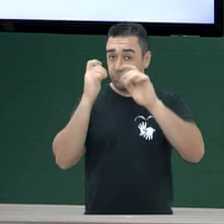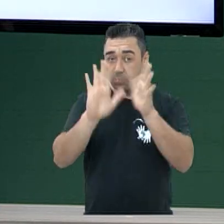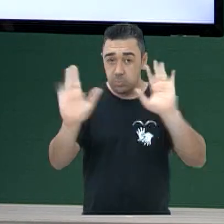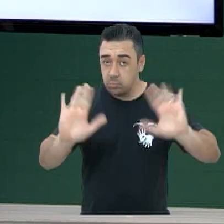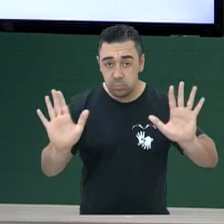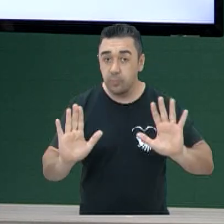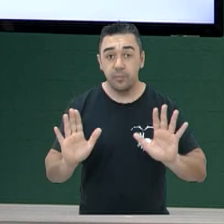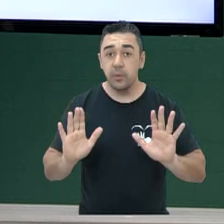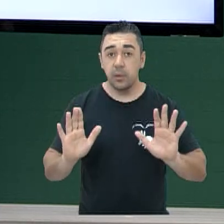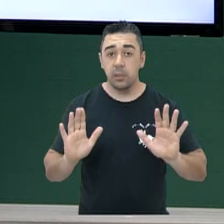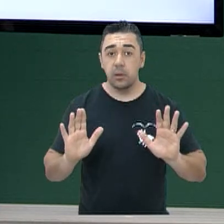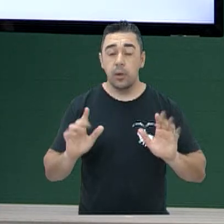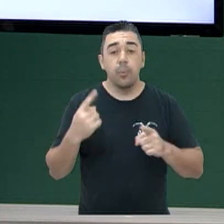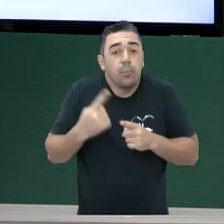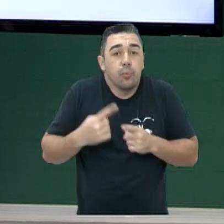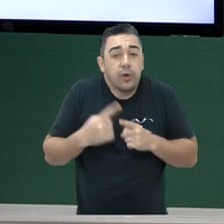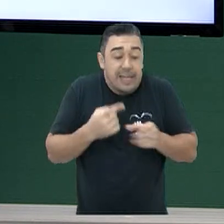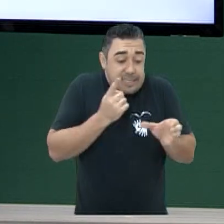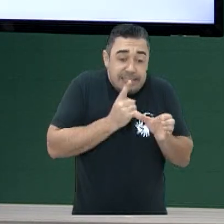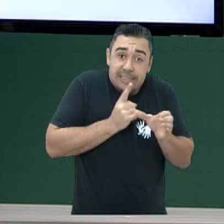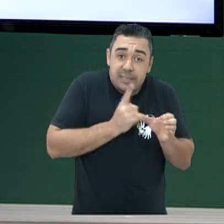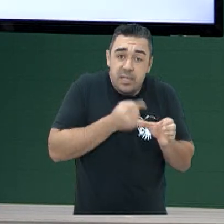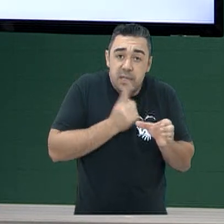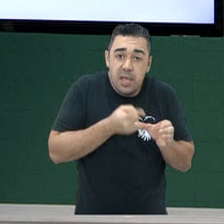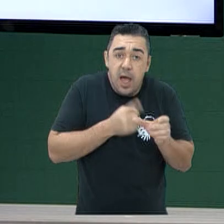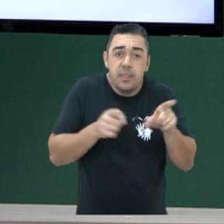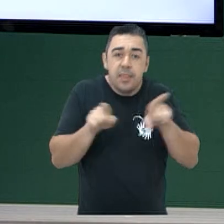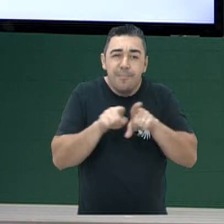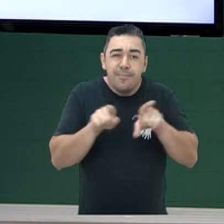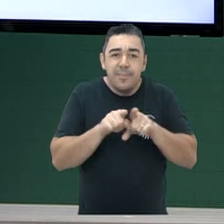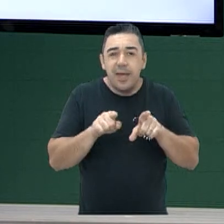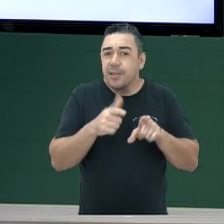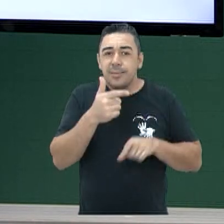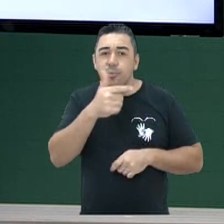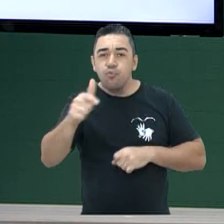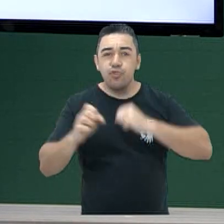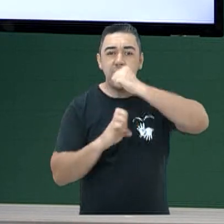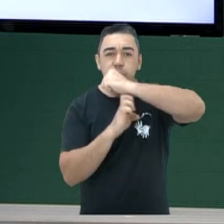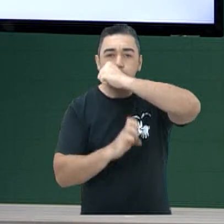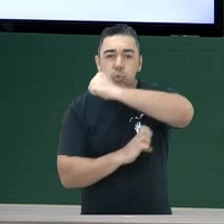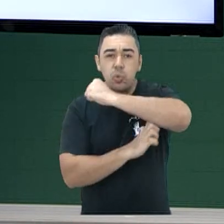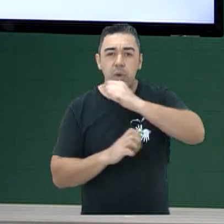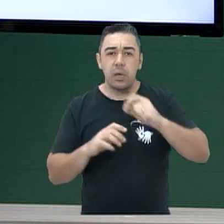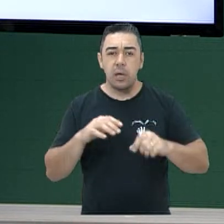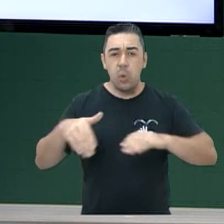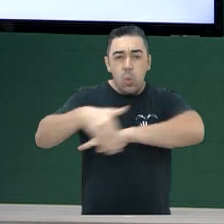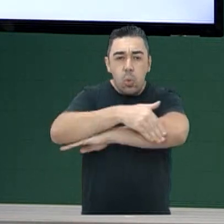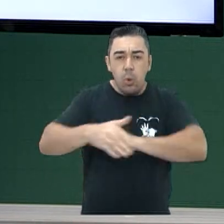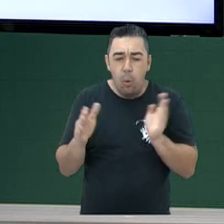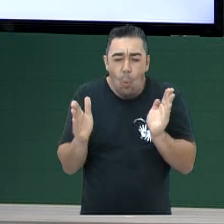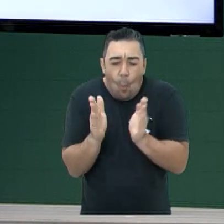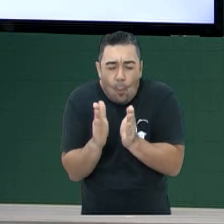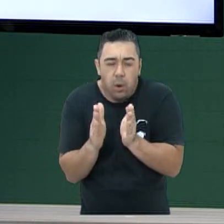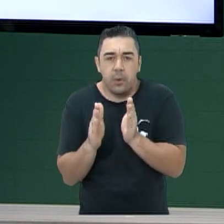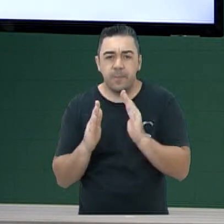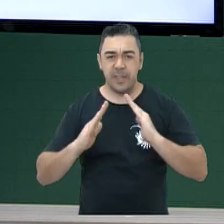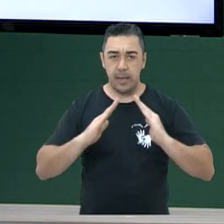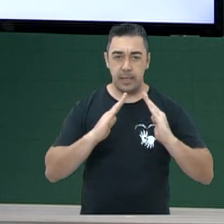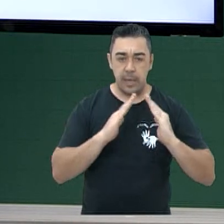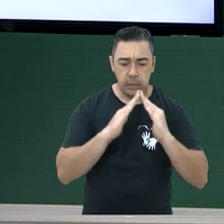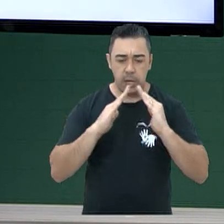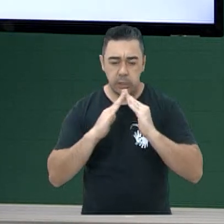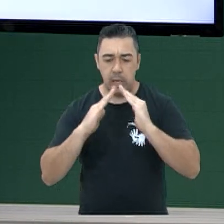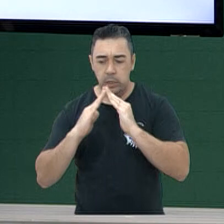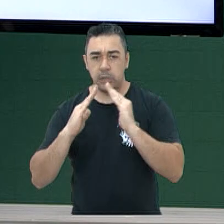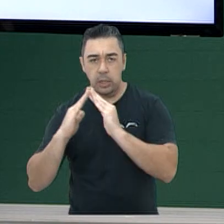preocupação. Até porque os centros urbanos, eles eram muito mal estruturados, ruas muito pequenas, as casas